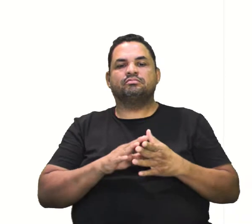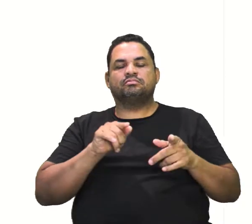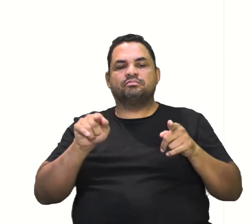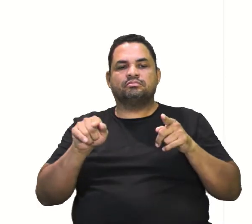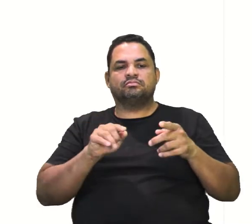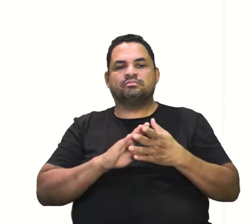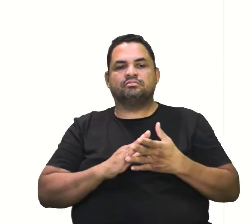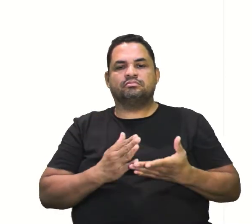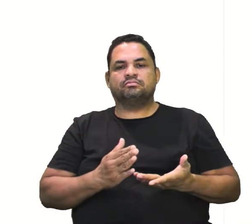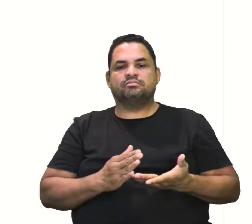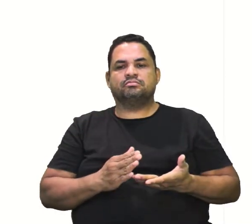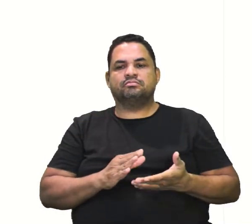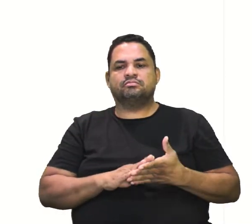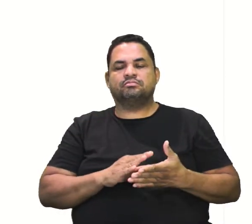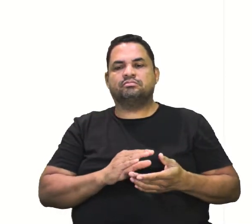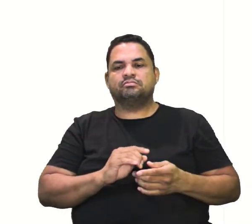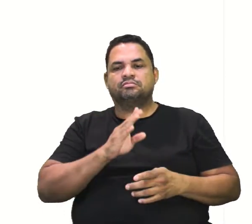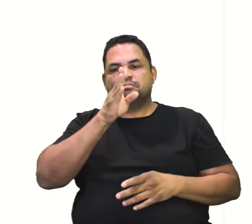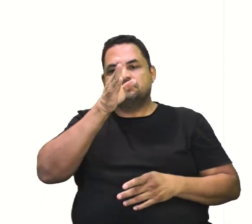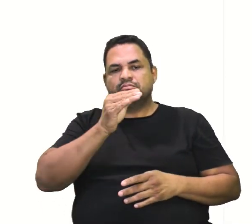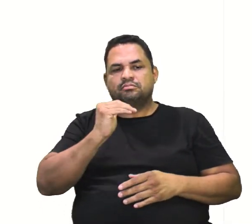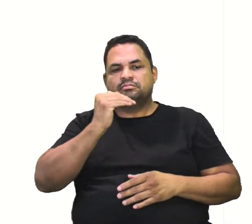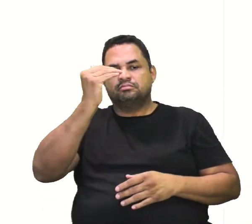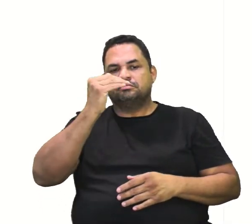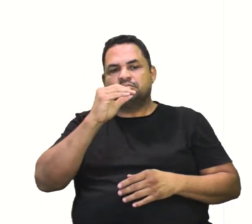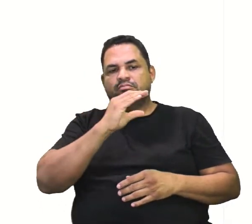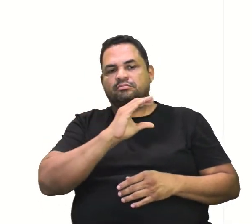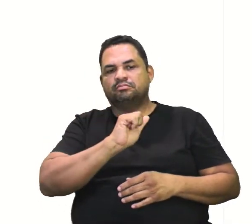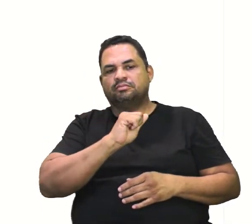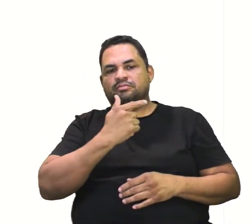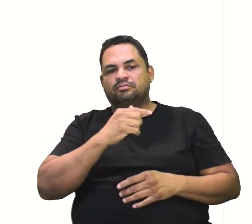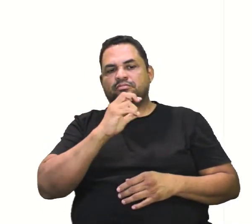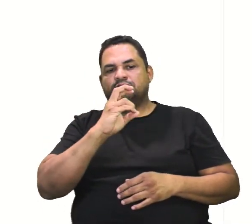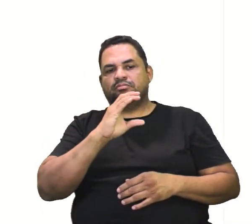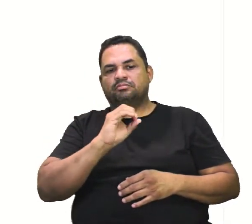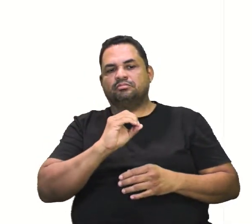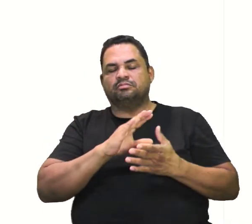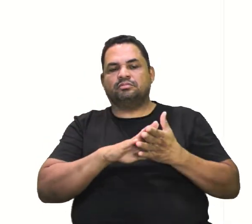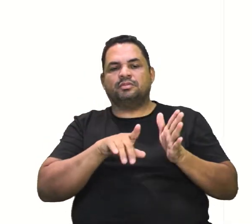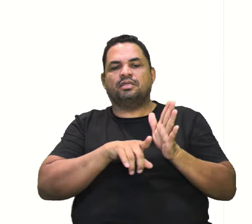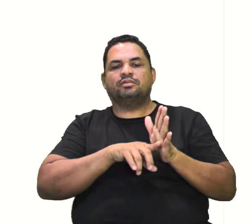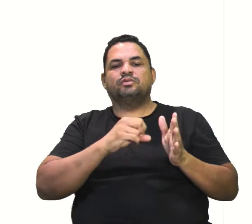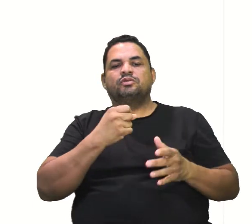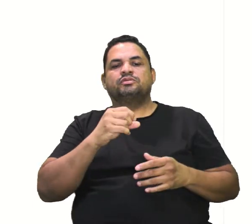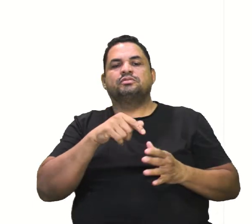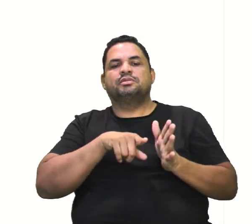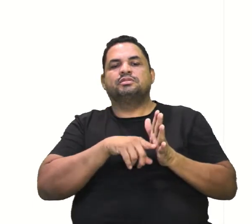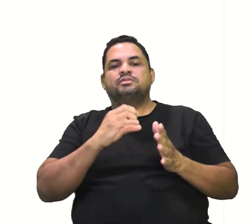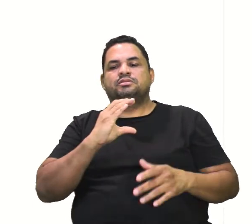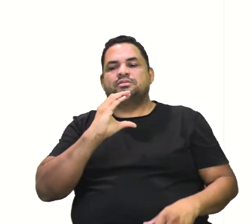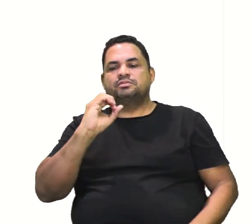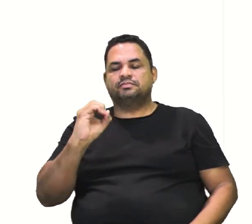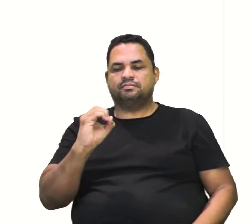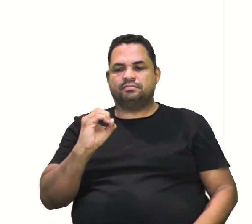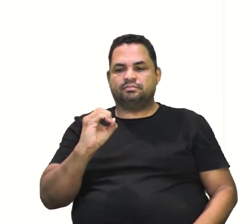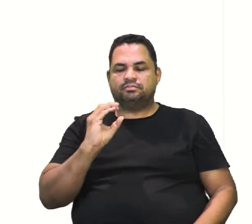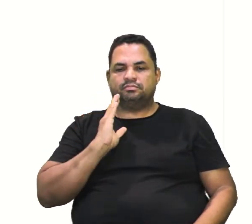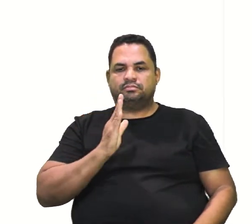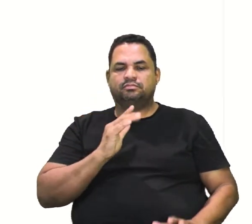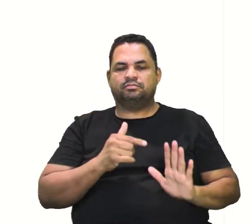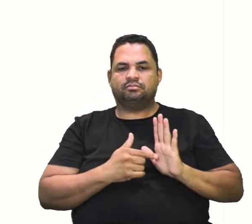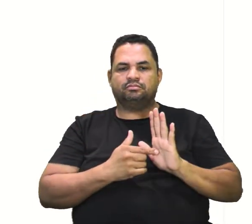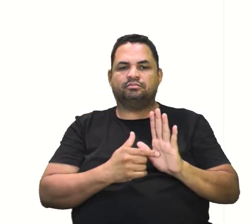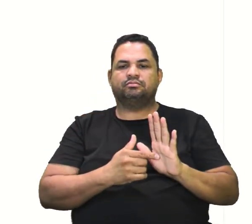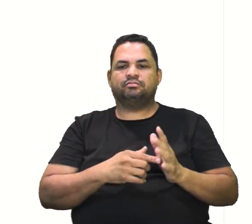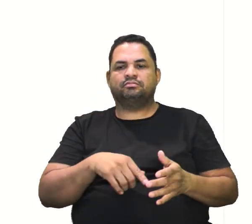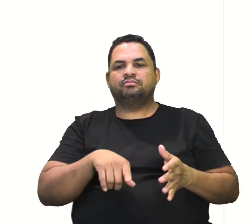do eixo maior, A1 e A2, 5 e menos 5, perfeito. Ah, legal, né? Então, se esse foco já foi dado 3